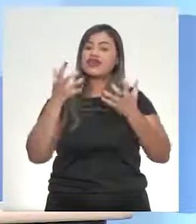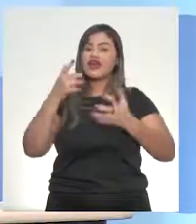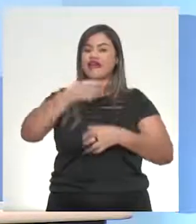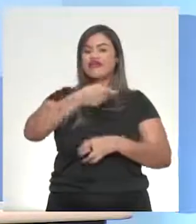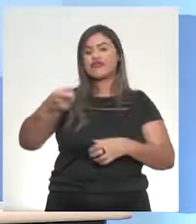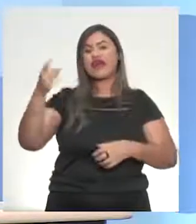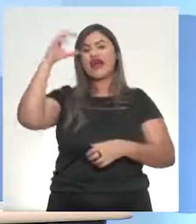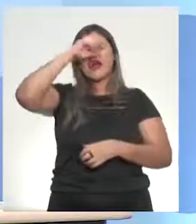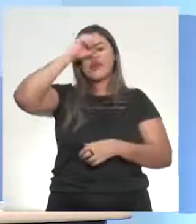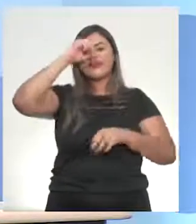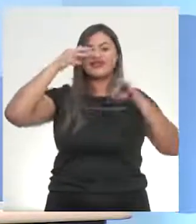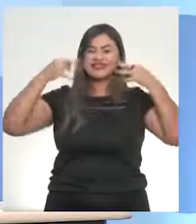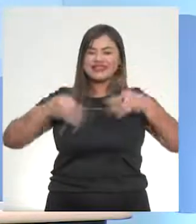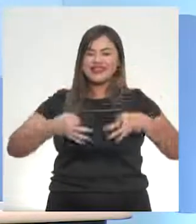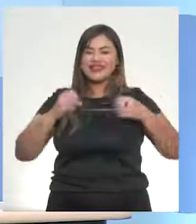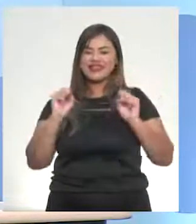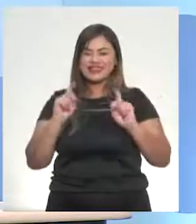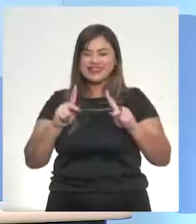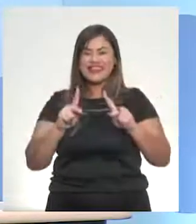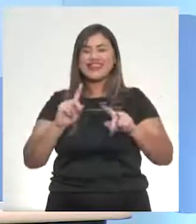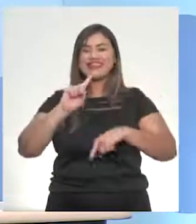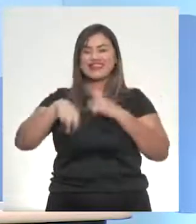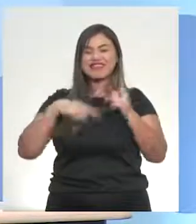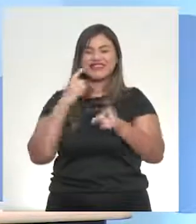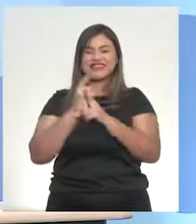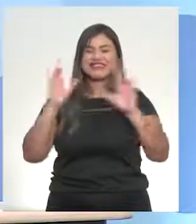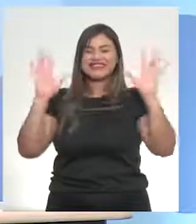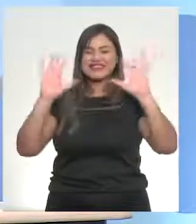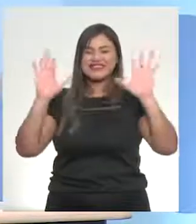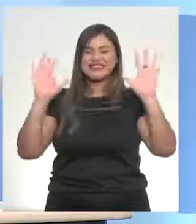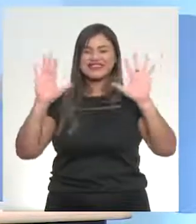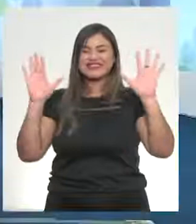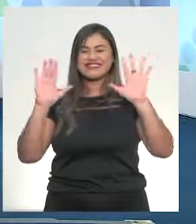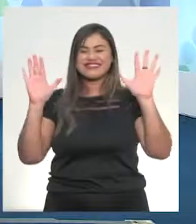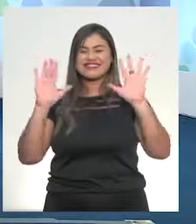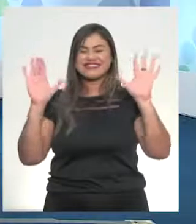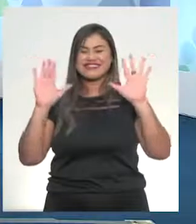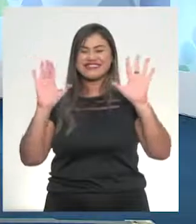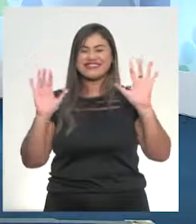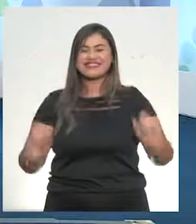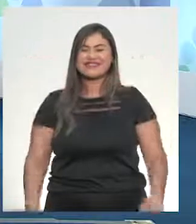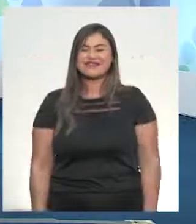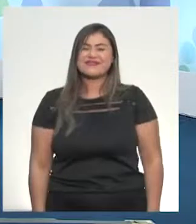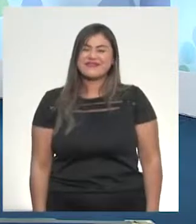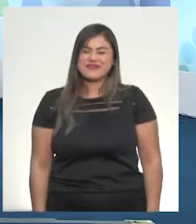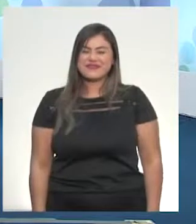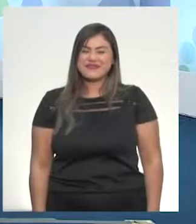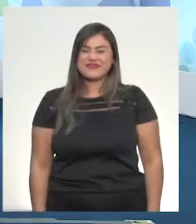mais. Esse é o foco, tá bom? E a gente se vê numa próxima aula. Tchau, Tchau, tchau, tchau. pessoal!